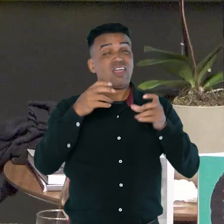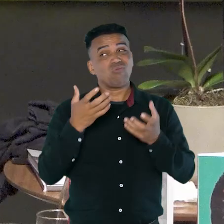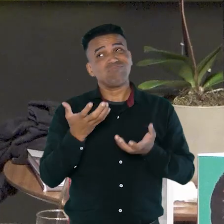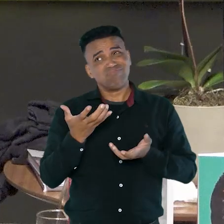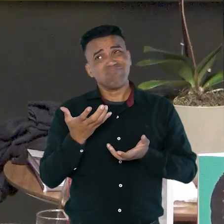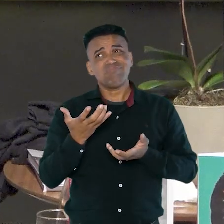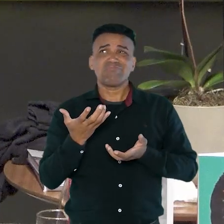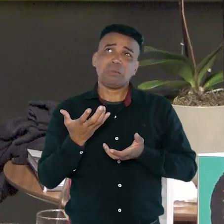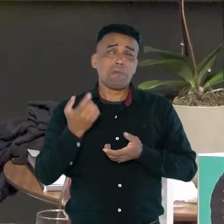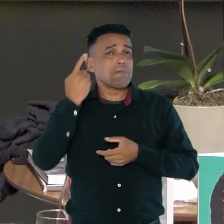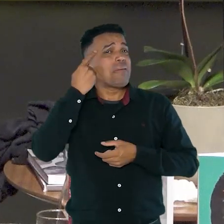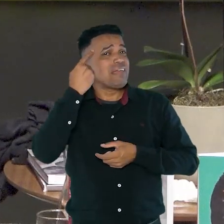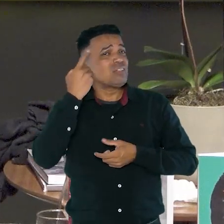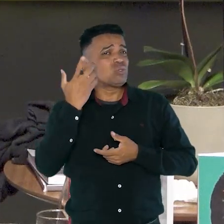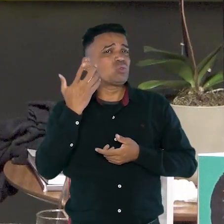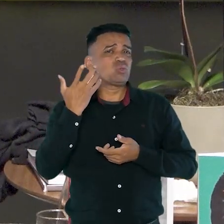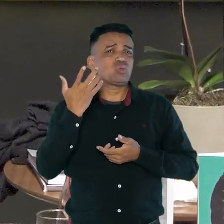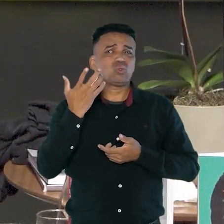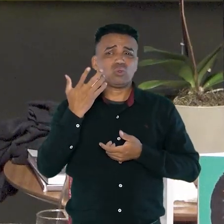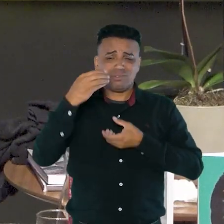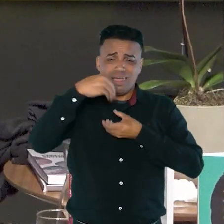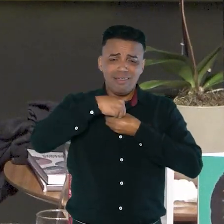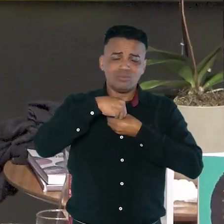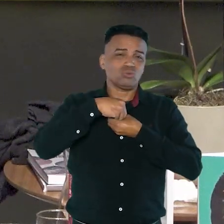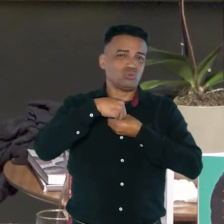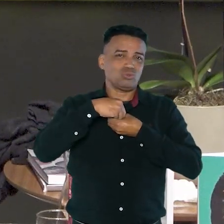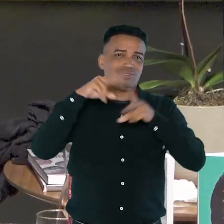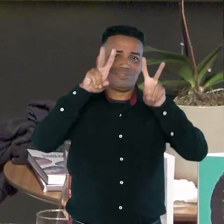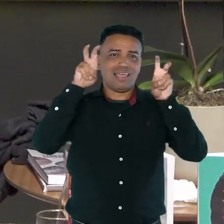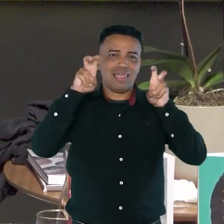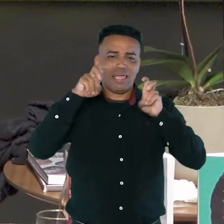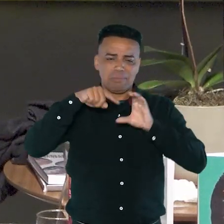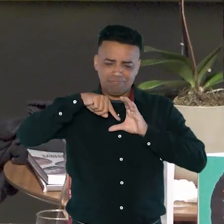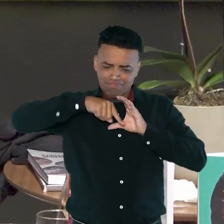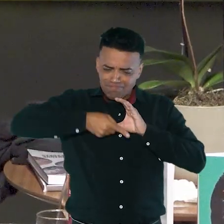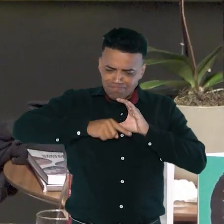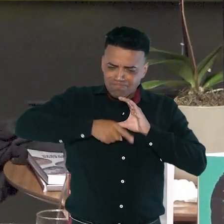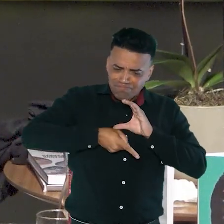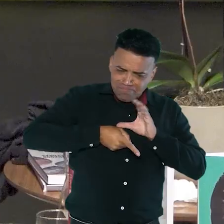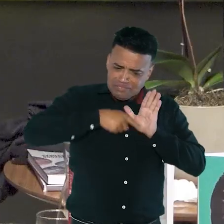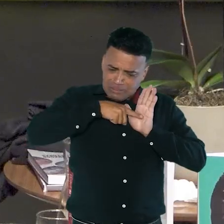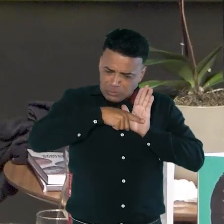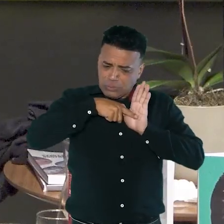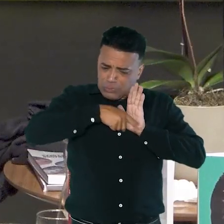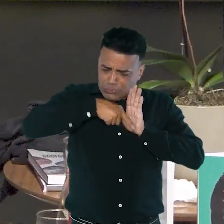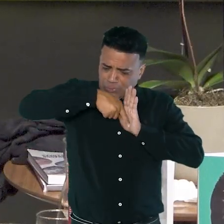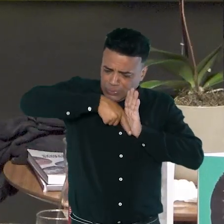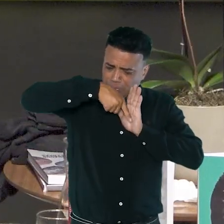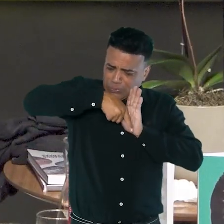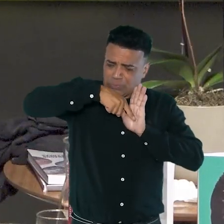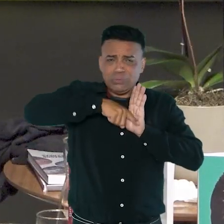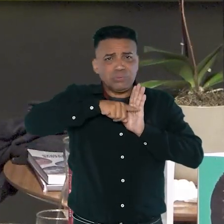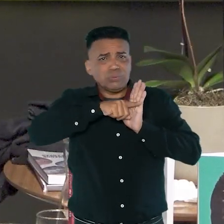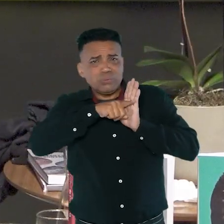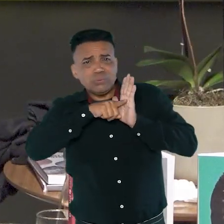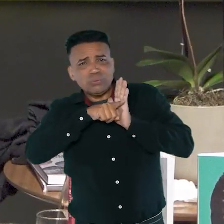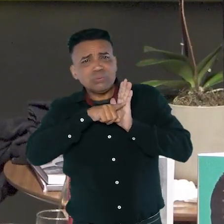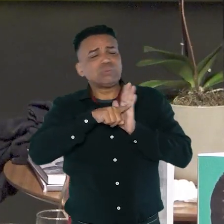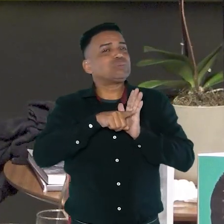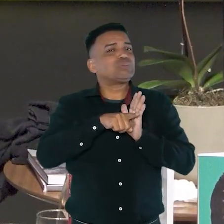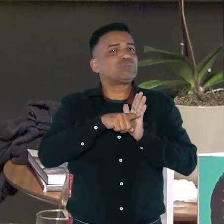essas coisas, assim, sabe, de ir lá dentro mesmo, escarafunchar e deixar